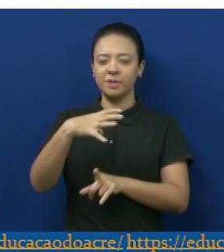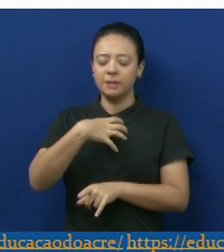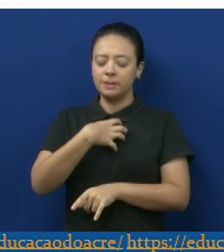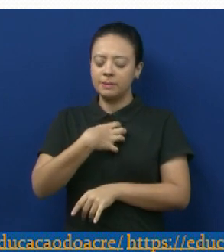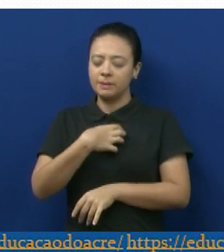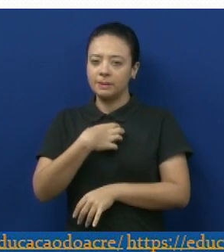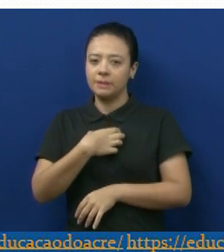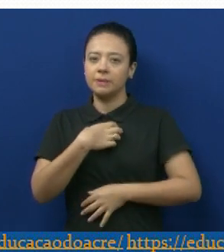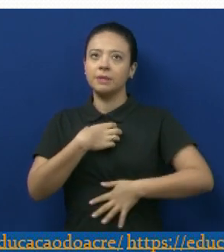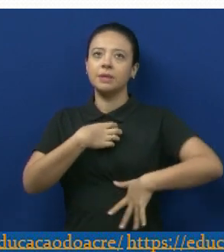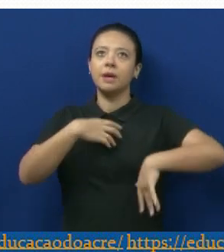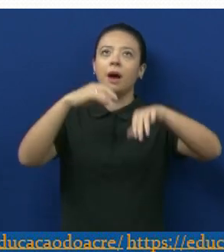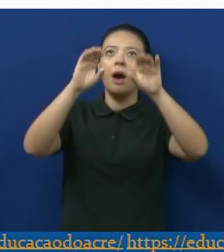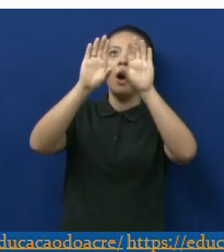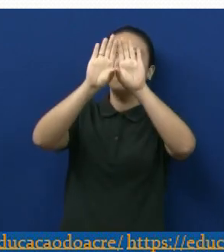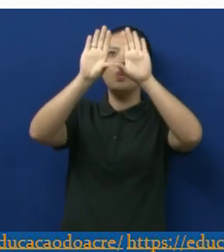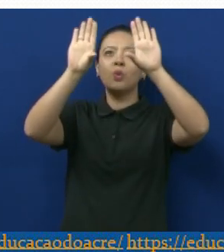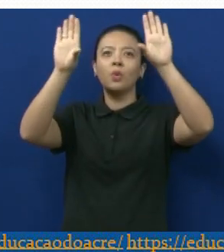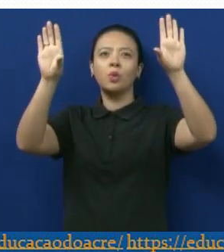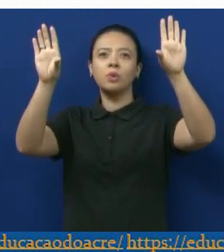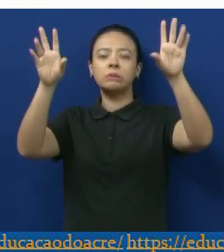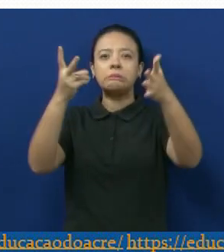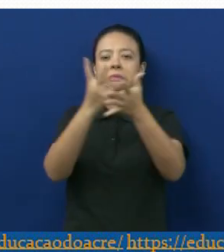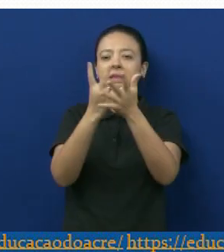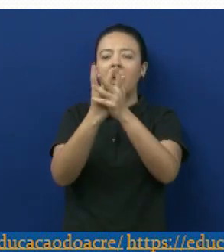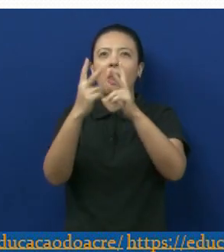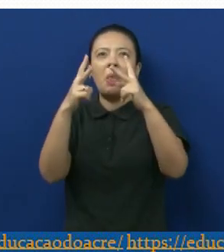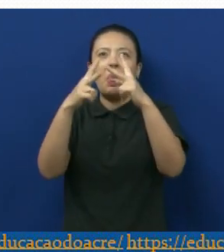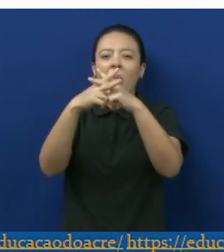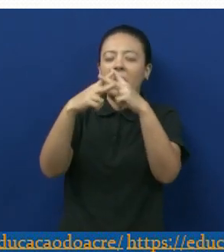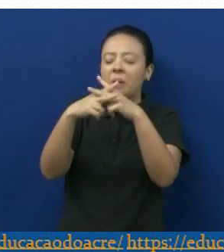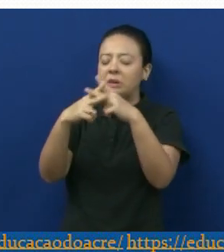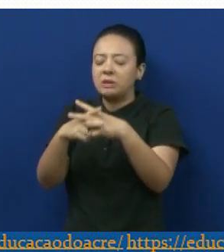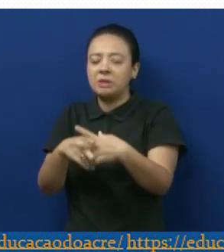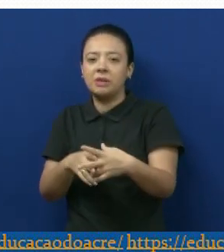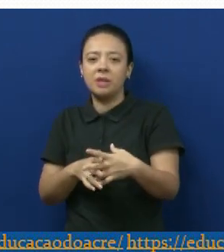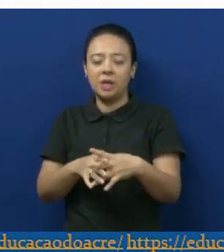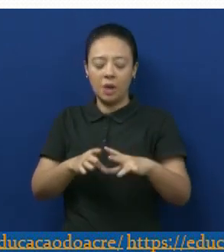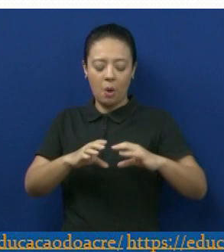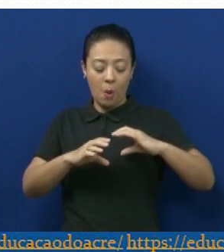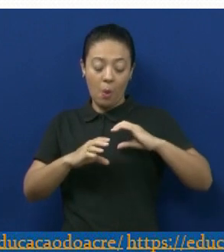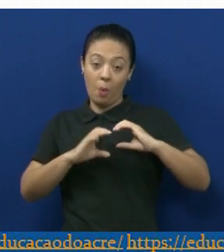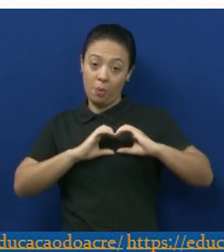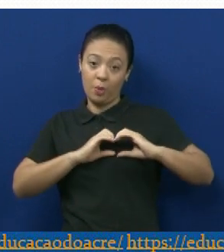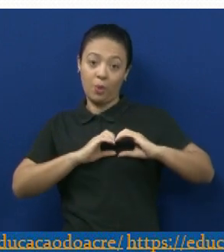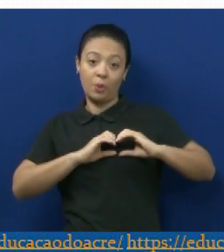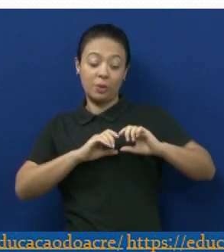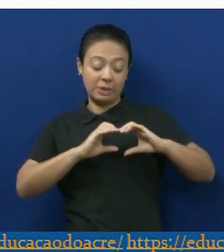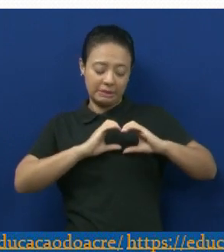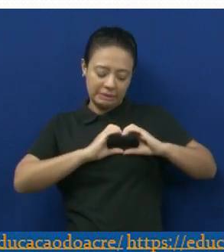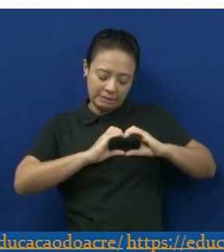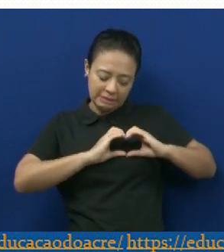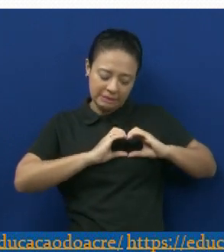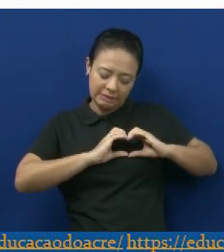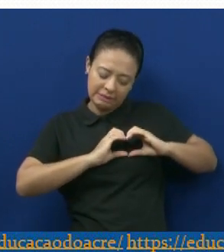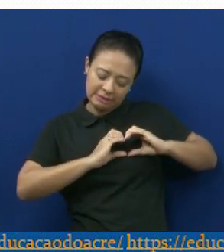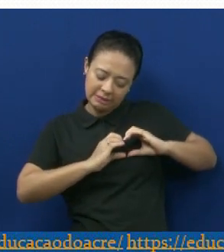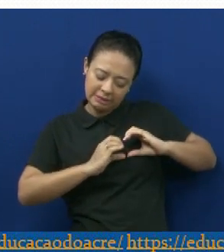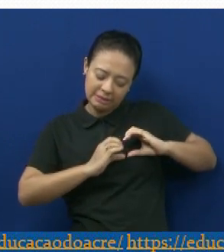cerraram fogo no espaço. Brigando horas a fio, o cio vence o cansaço. E o coração de quem